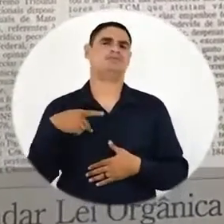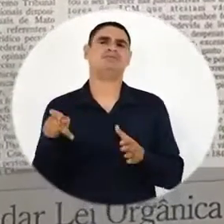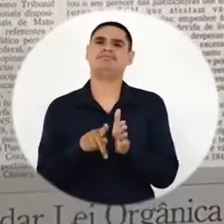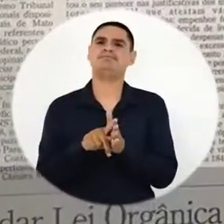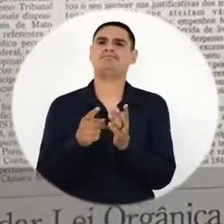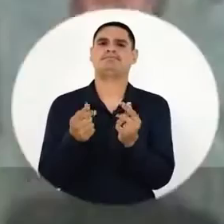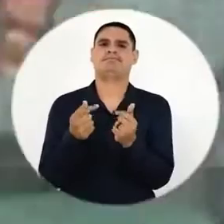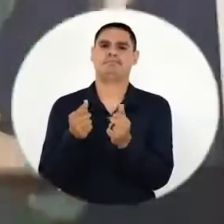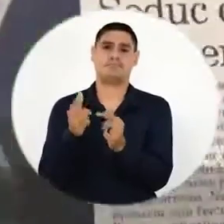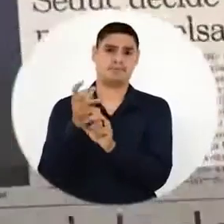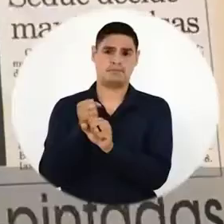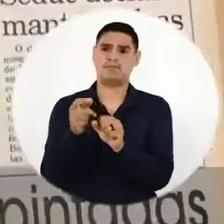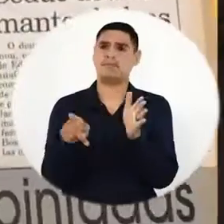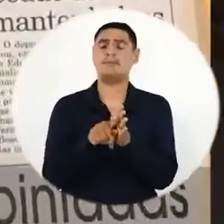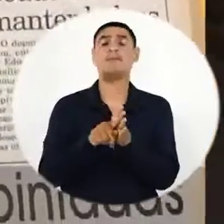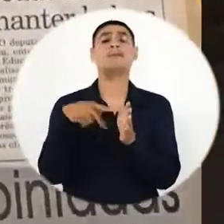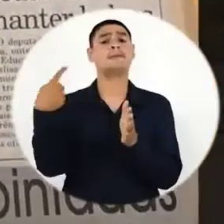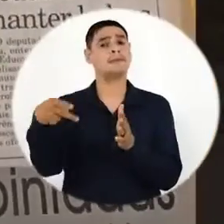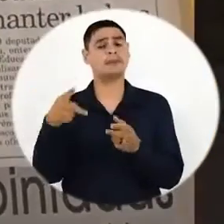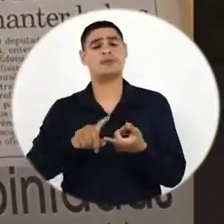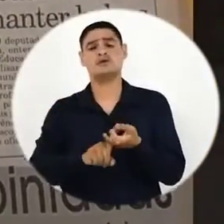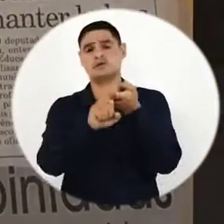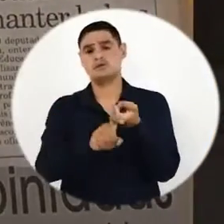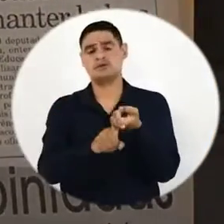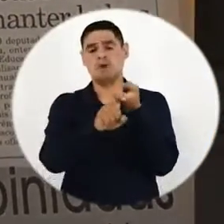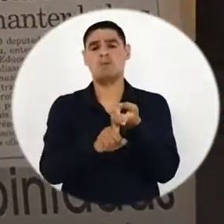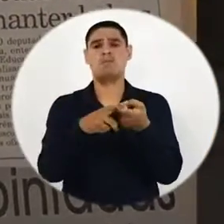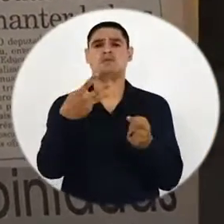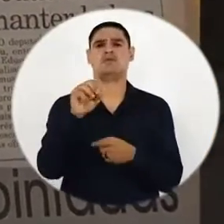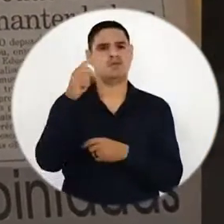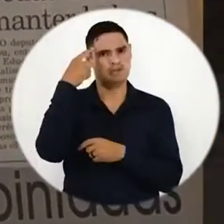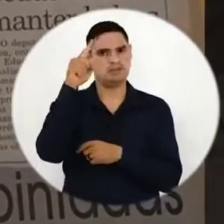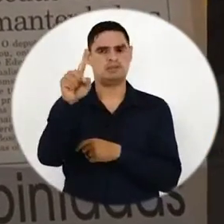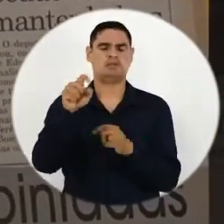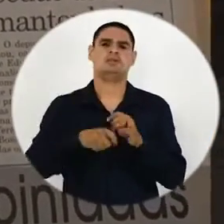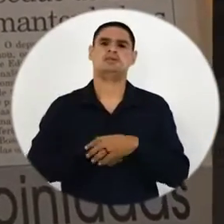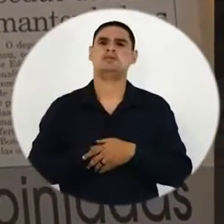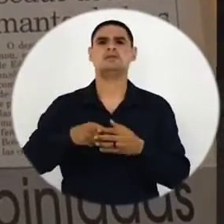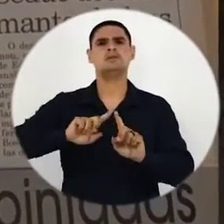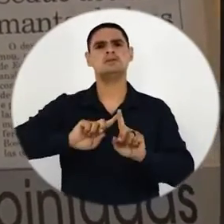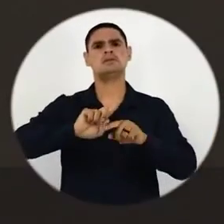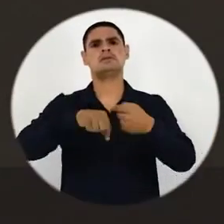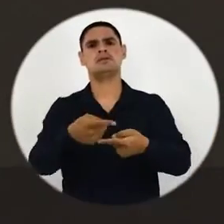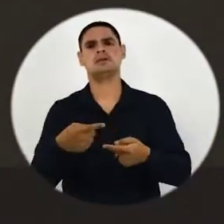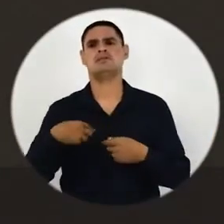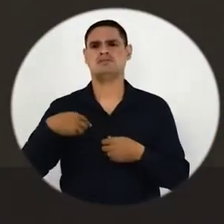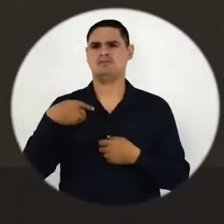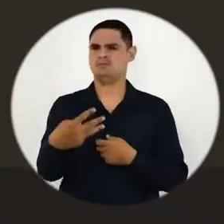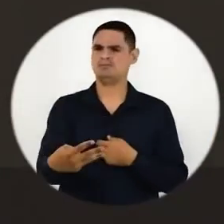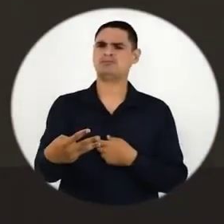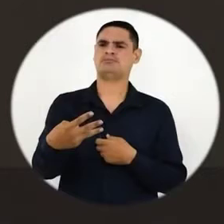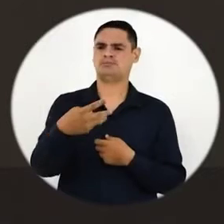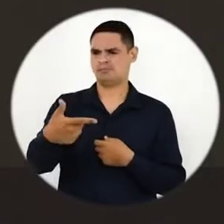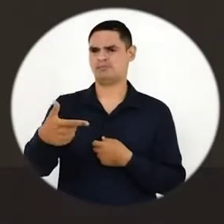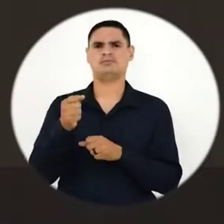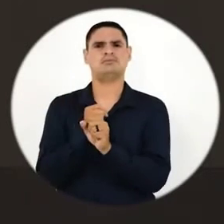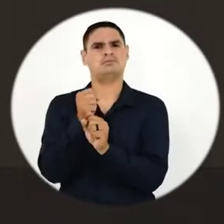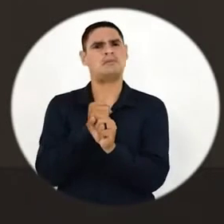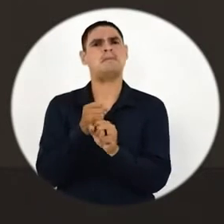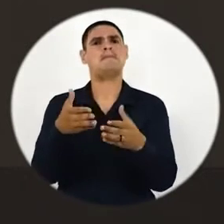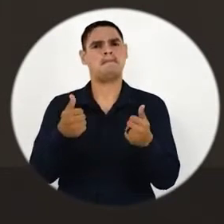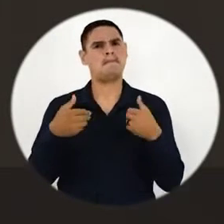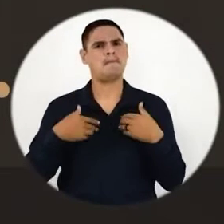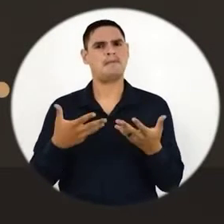na própria conta. E a Comissão Especial recomendou a suspensão de Sarto por 30 dias. Depois de mais de 3